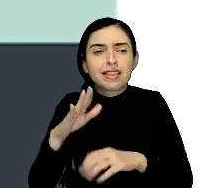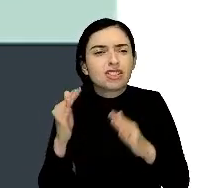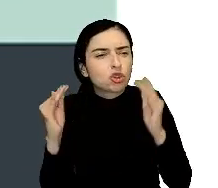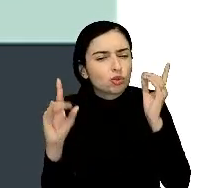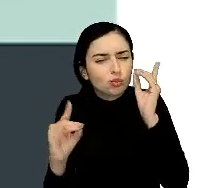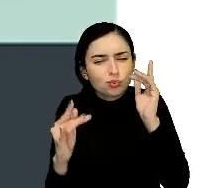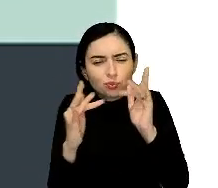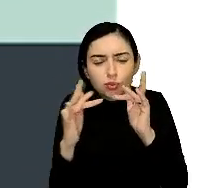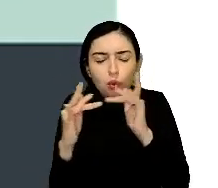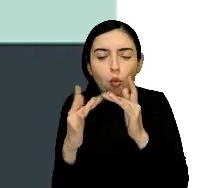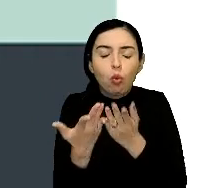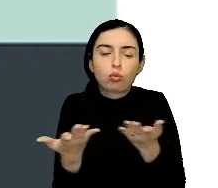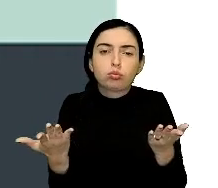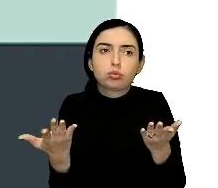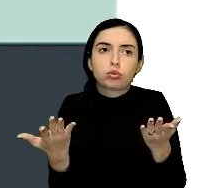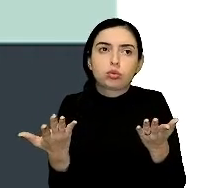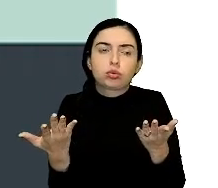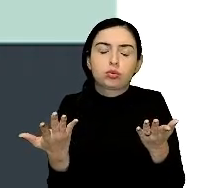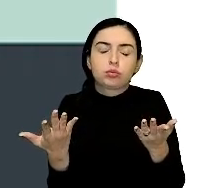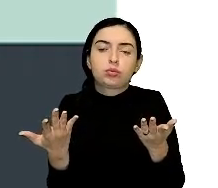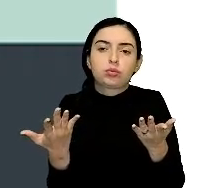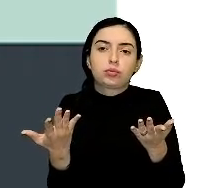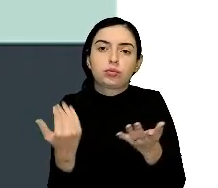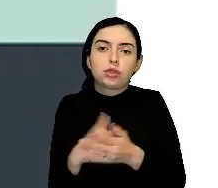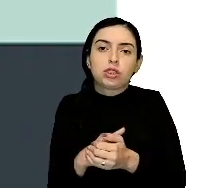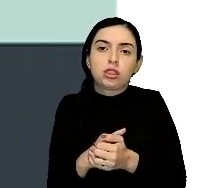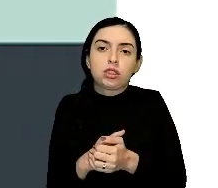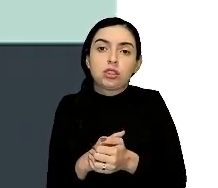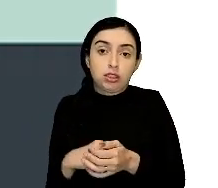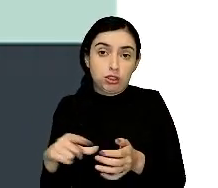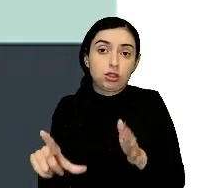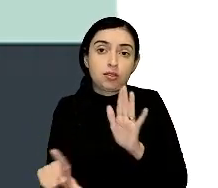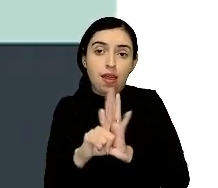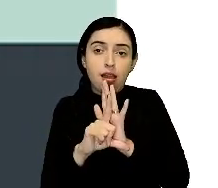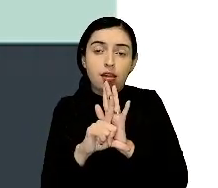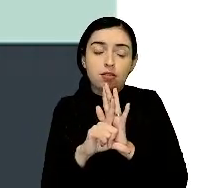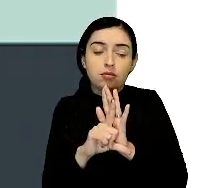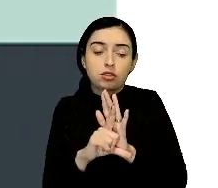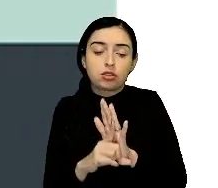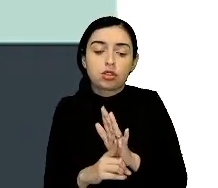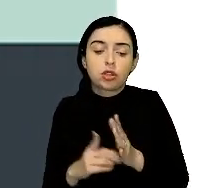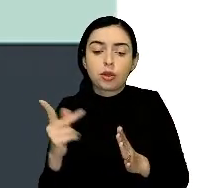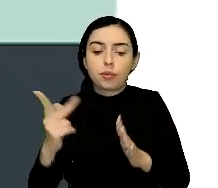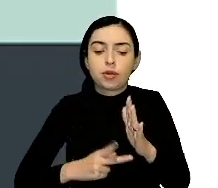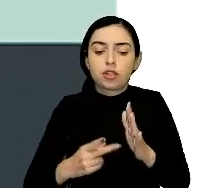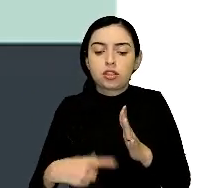chegou de se tornar uma lei foi o projeto de lei